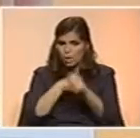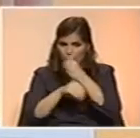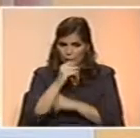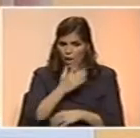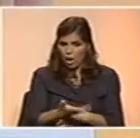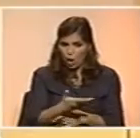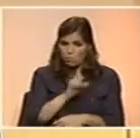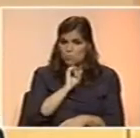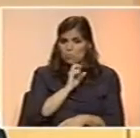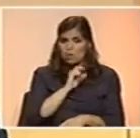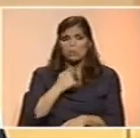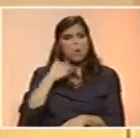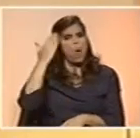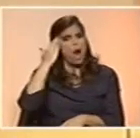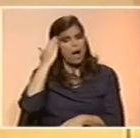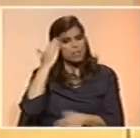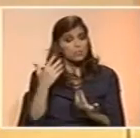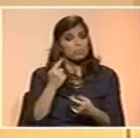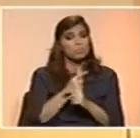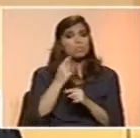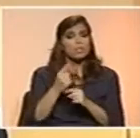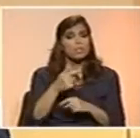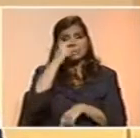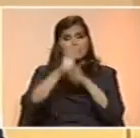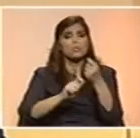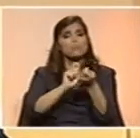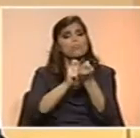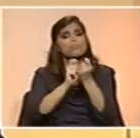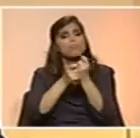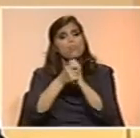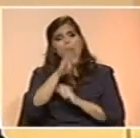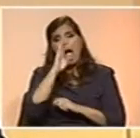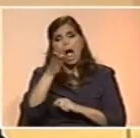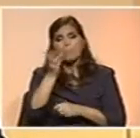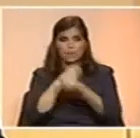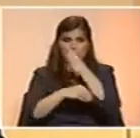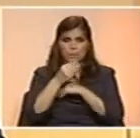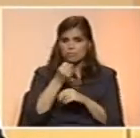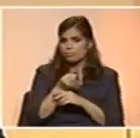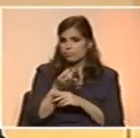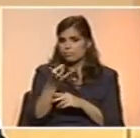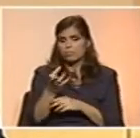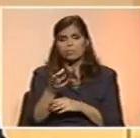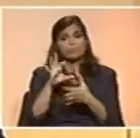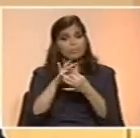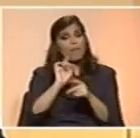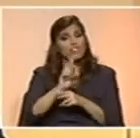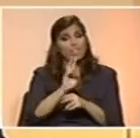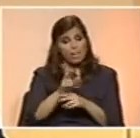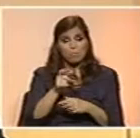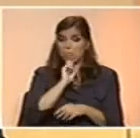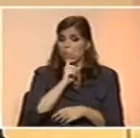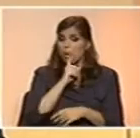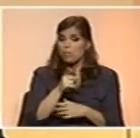Eu penso que as razões pelas quais as pessoas vão mudando os hábitos alimentares são várias, e em relação ao vegetarianismo poderá